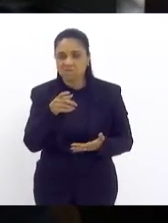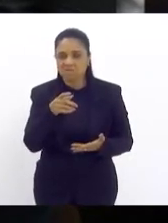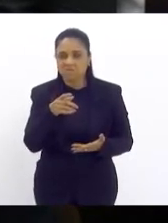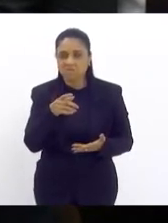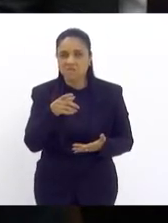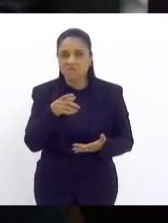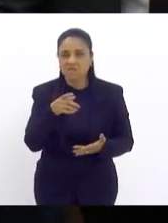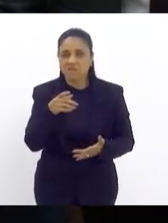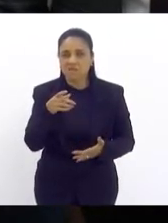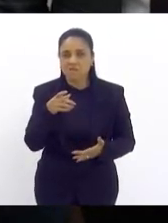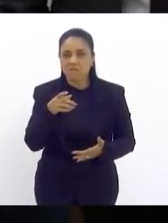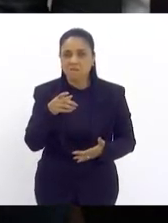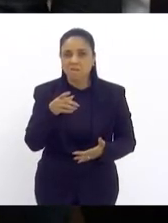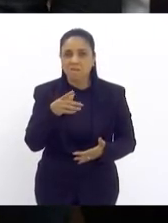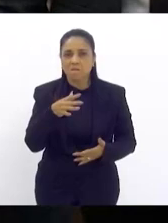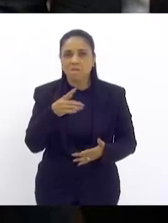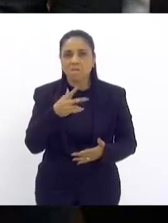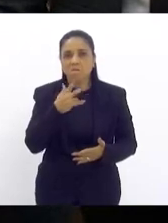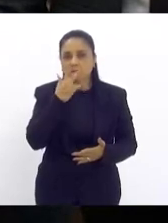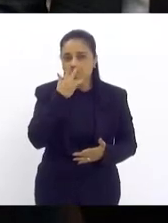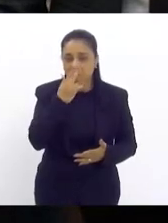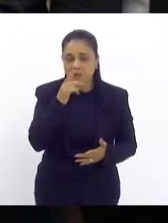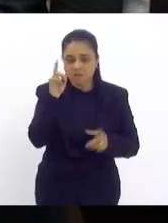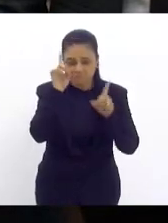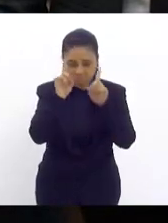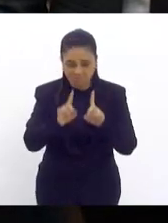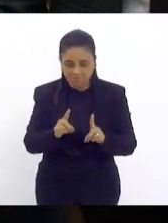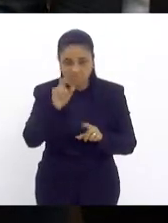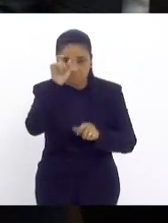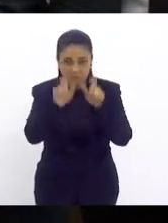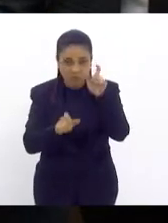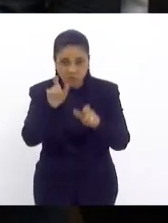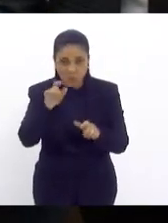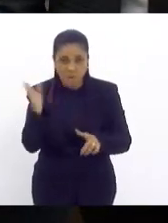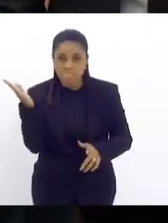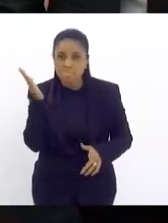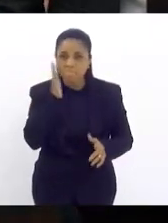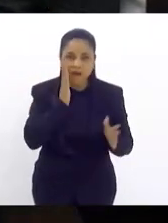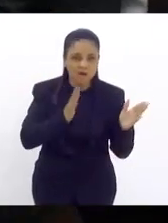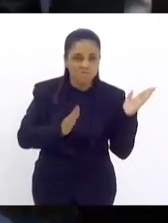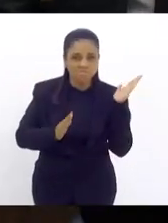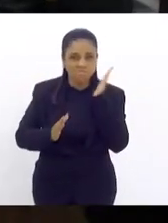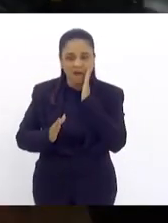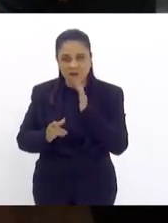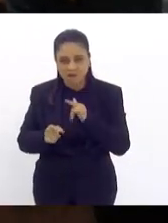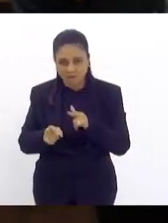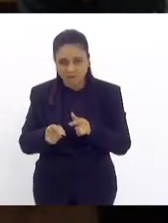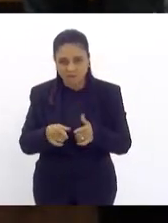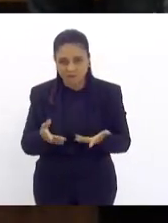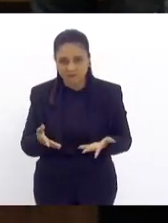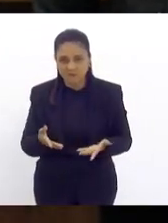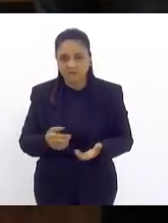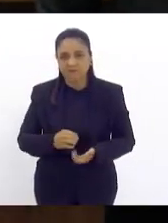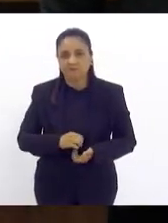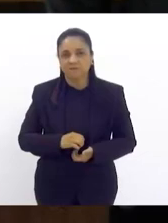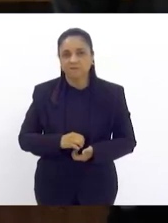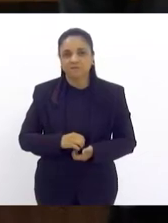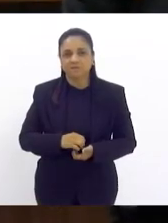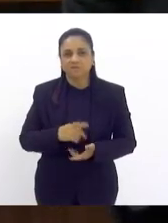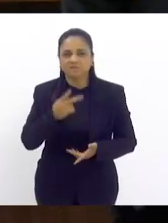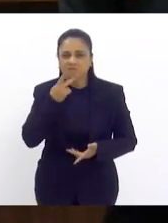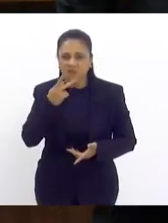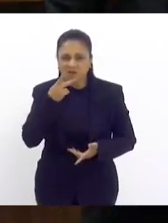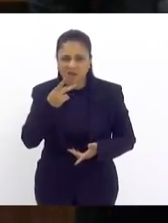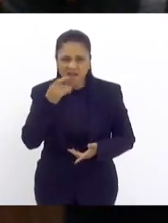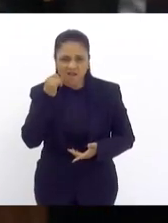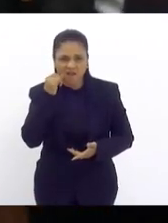esse tapa na cara das pessoas com deficiência no Brasil um tapa na cara das pessoas com deficiência no Brasil falar que o